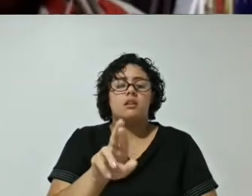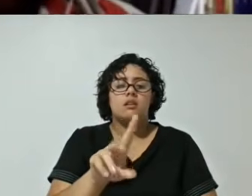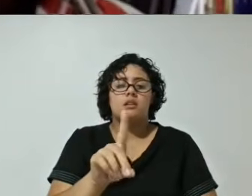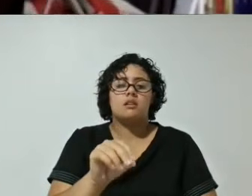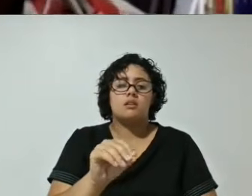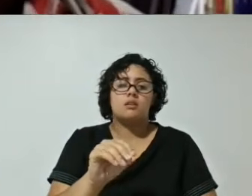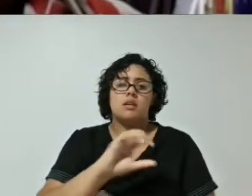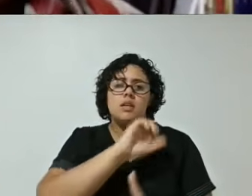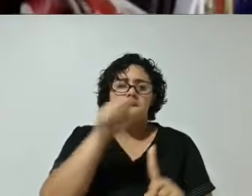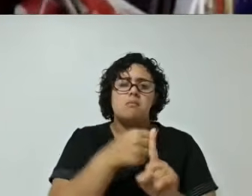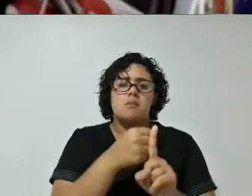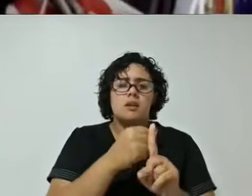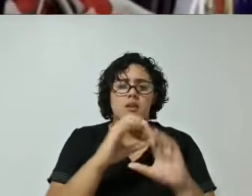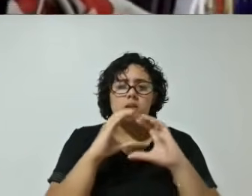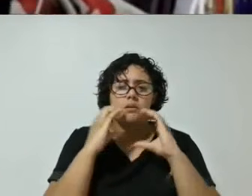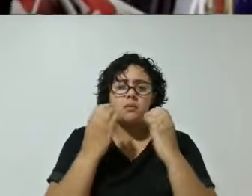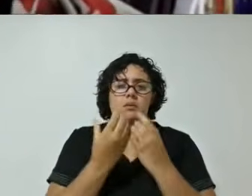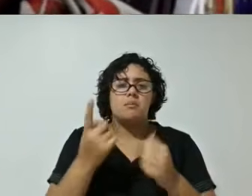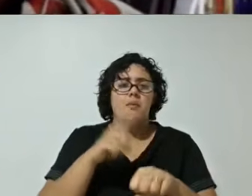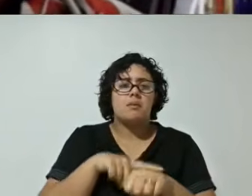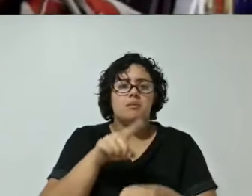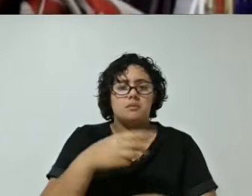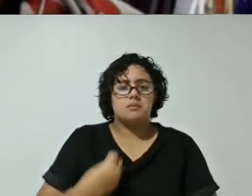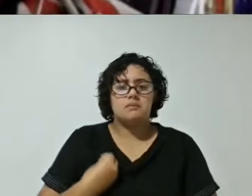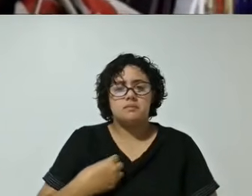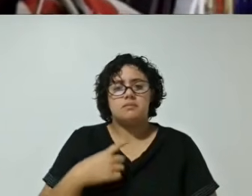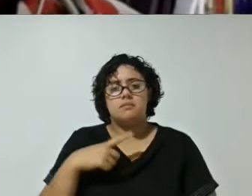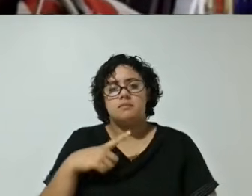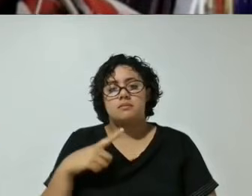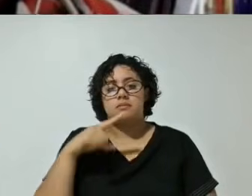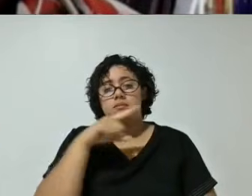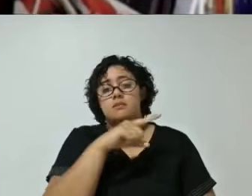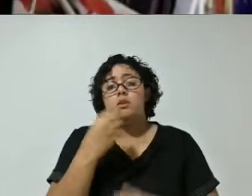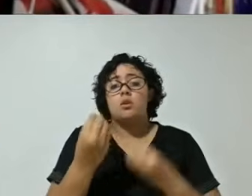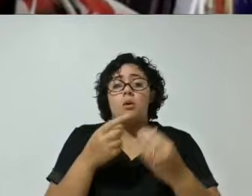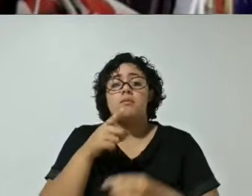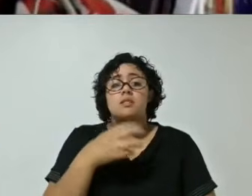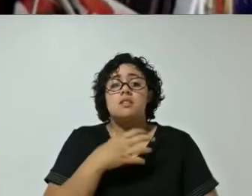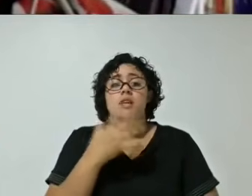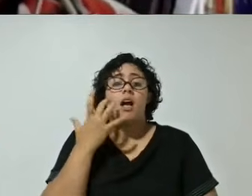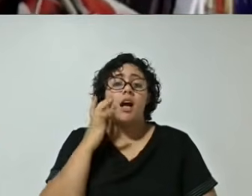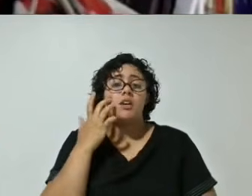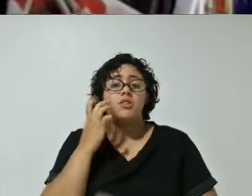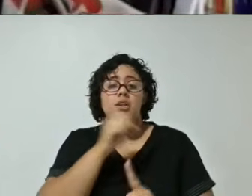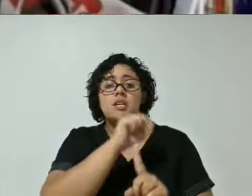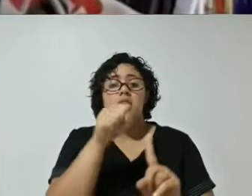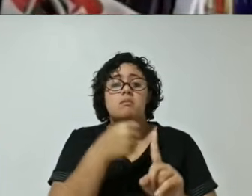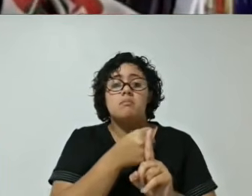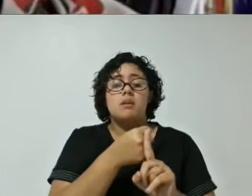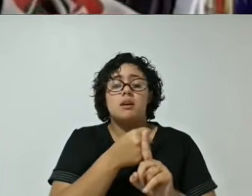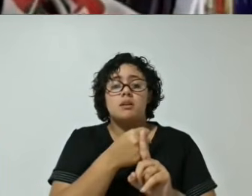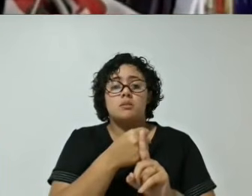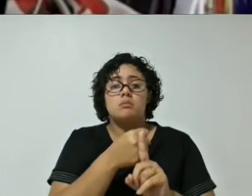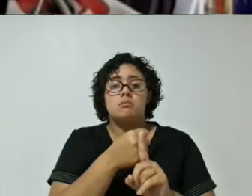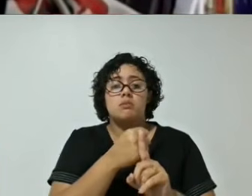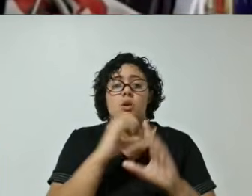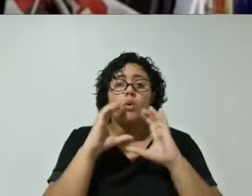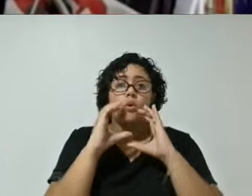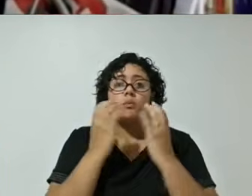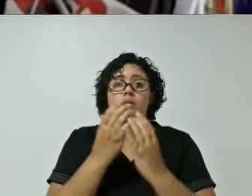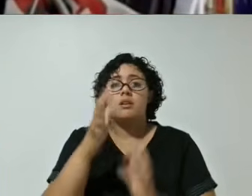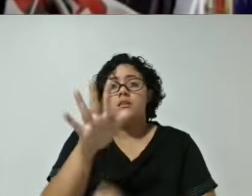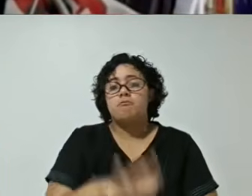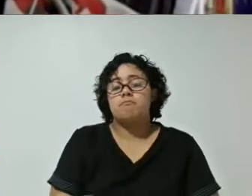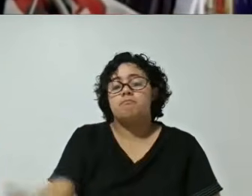no momento que você estava lá, como que você acha que era esse impacto com a comunidade ali do entorno? Ó, foi um